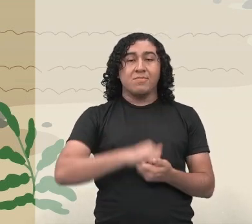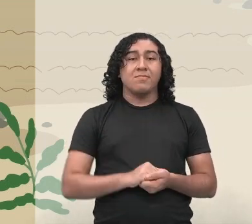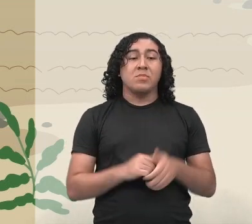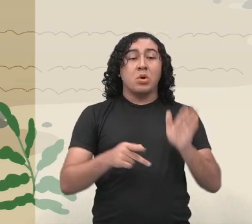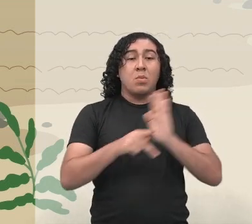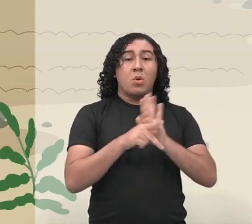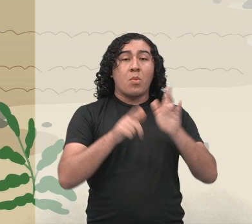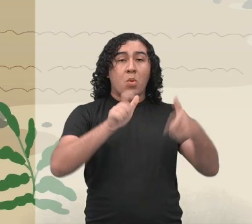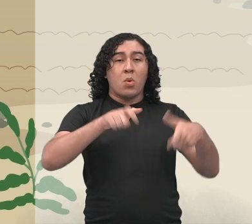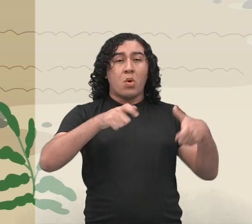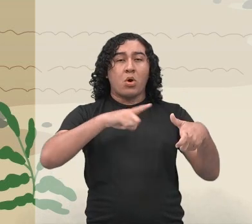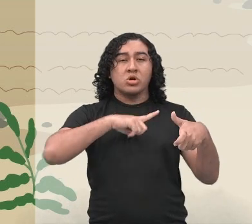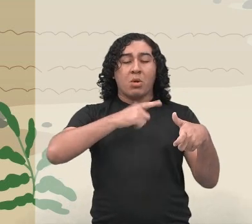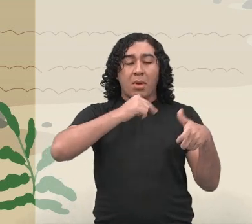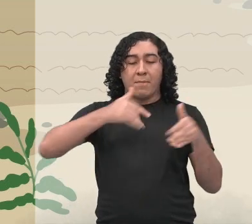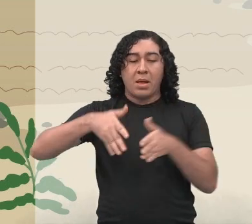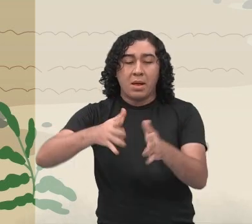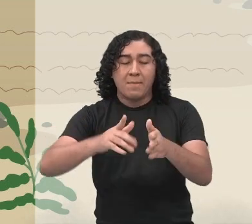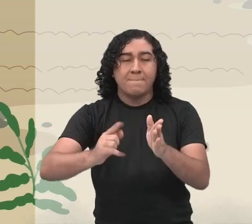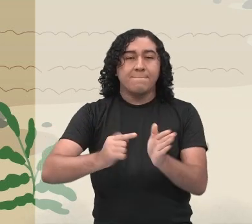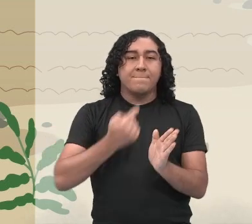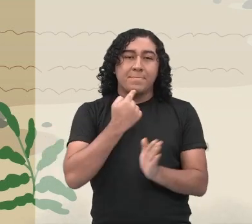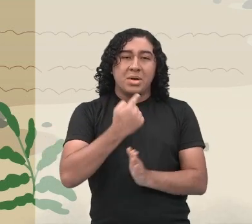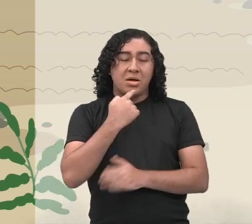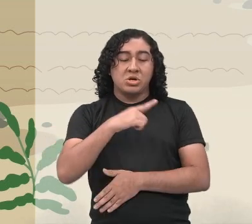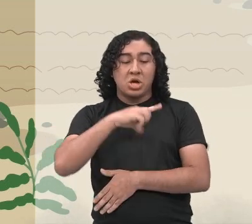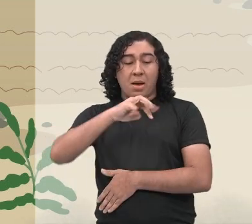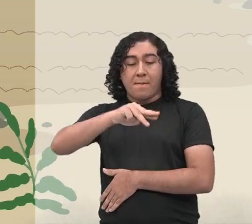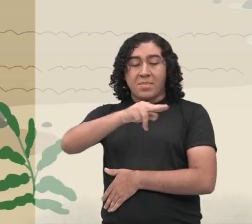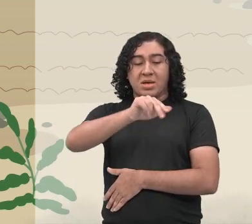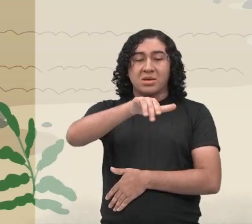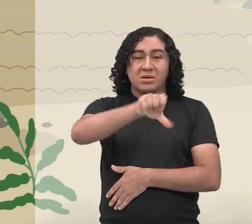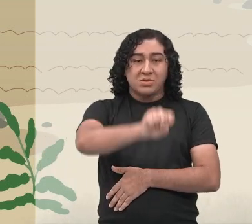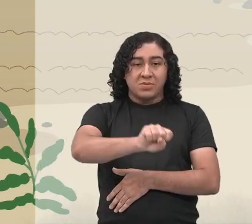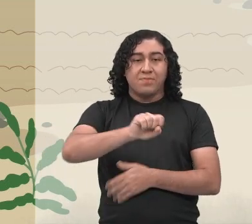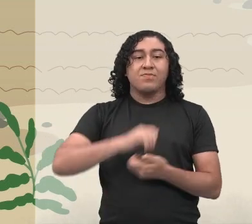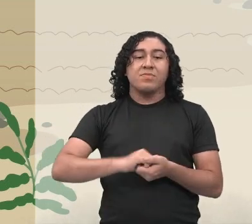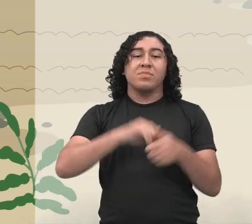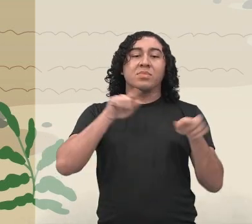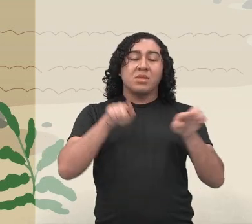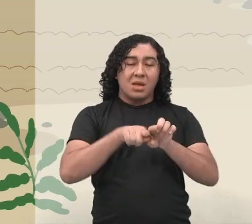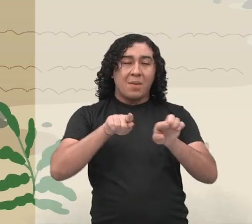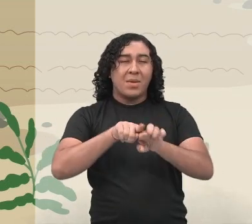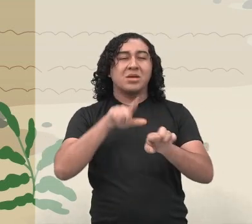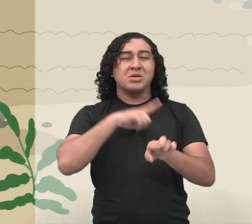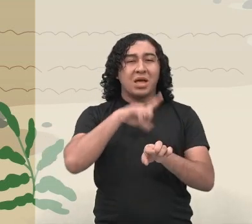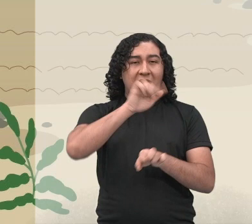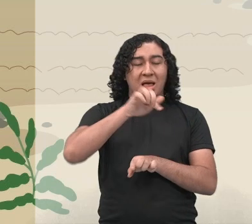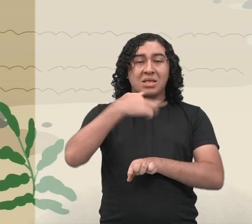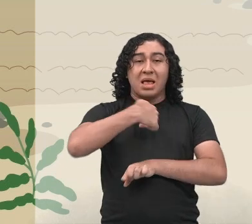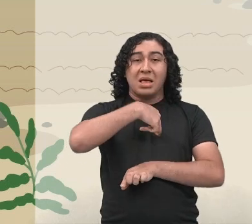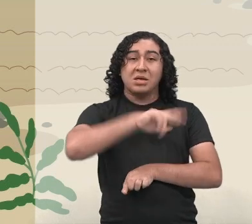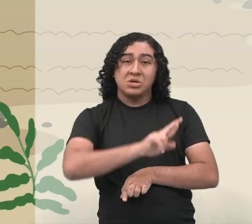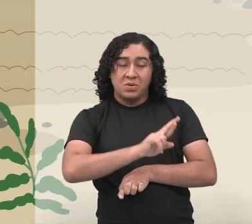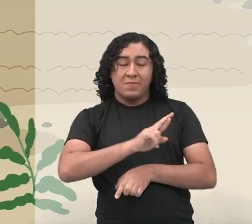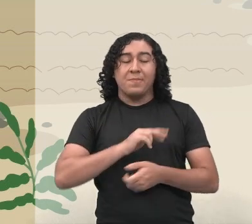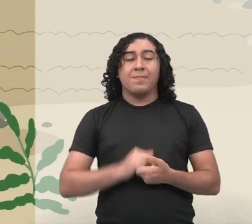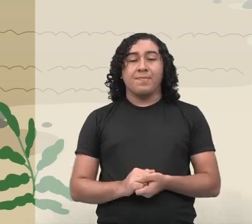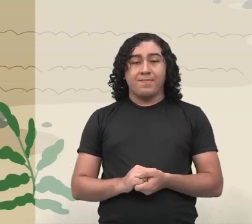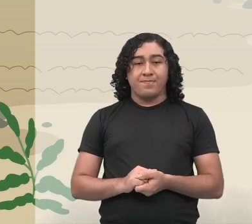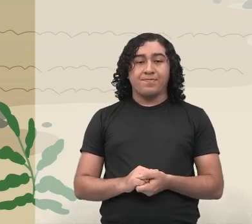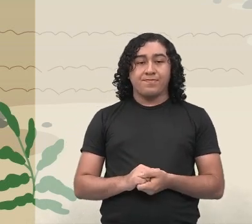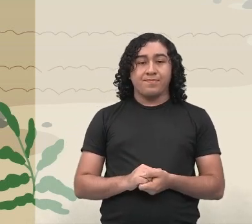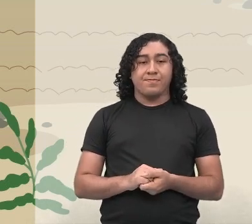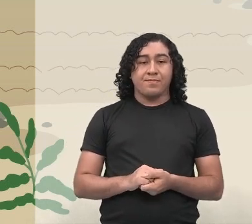da Mina, os chamados Minas, e também que professavam essa região. Então,